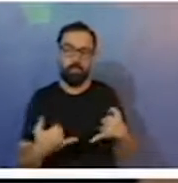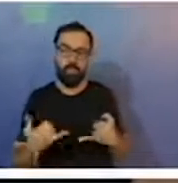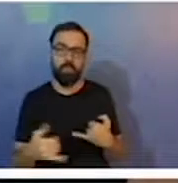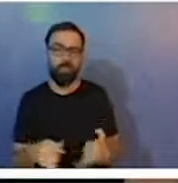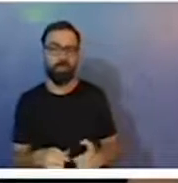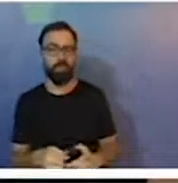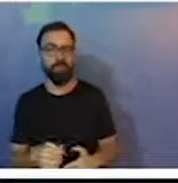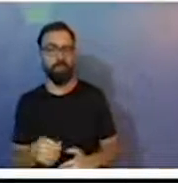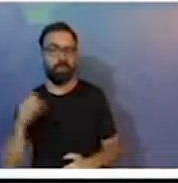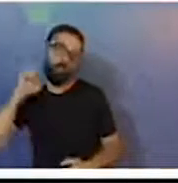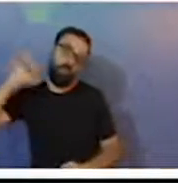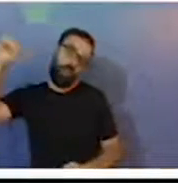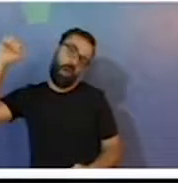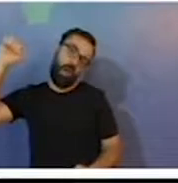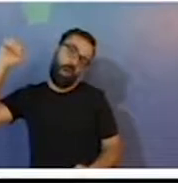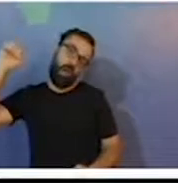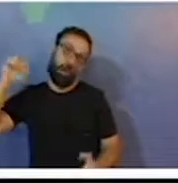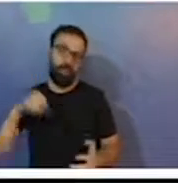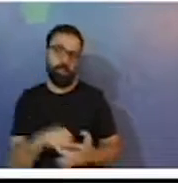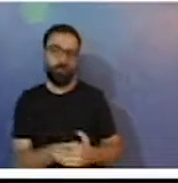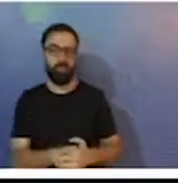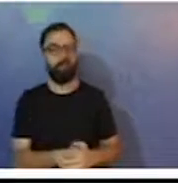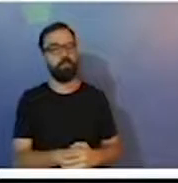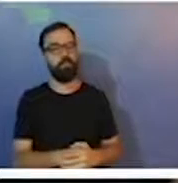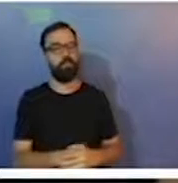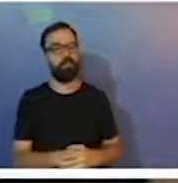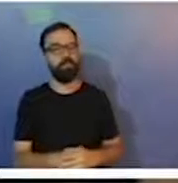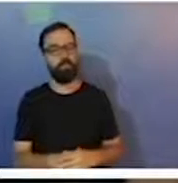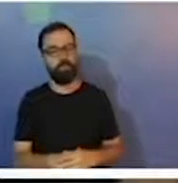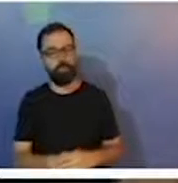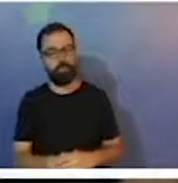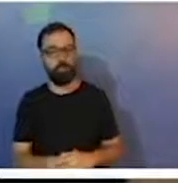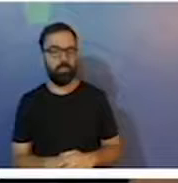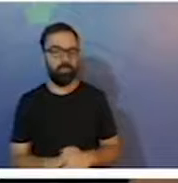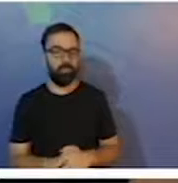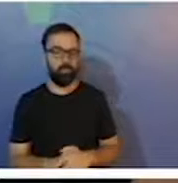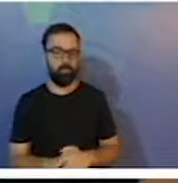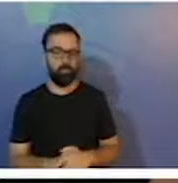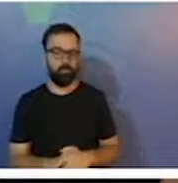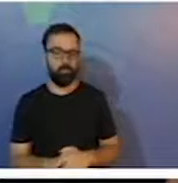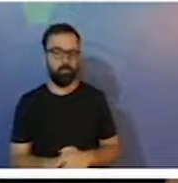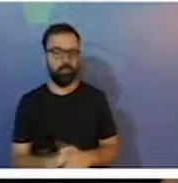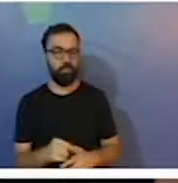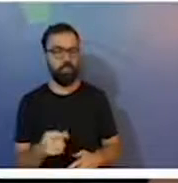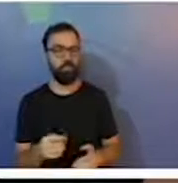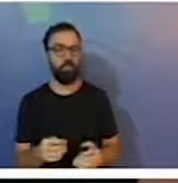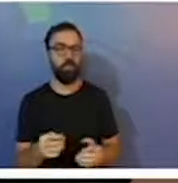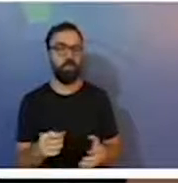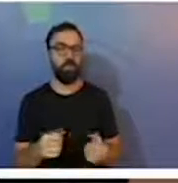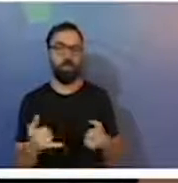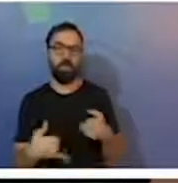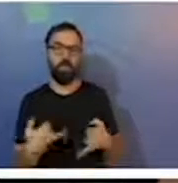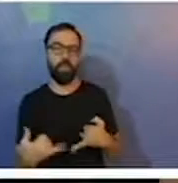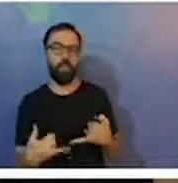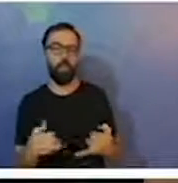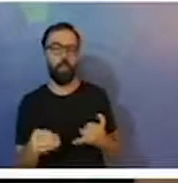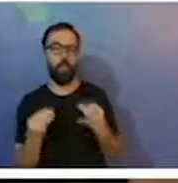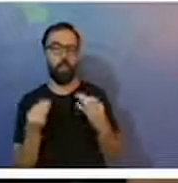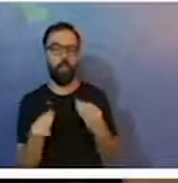cujo objetivo é descobrir a palavra certa para escapar da forca como brincar